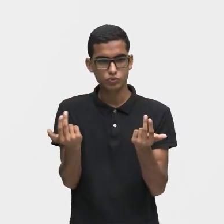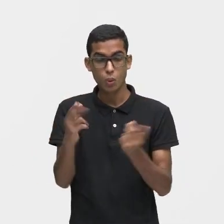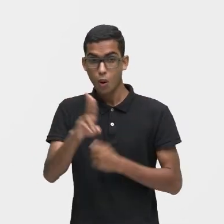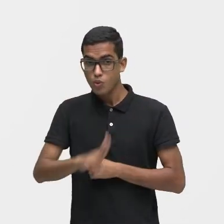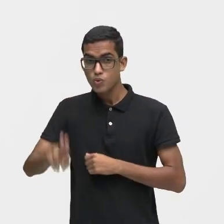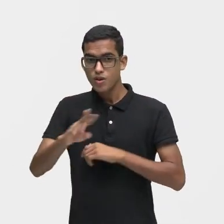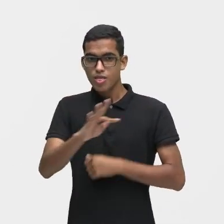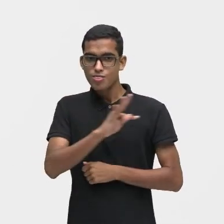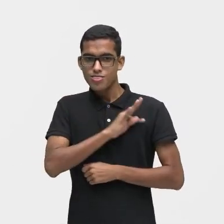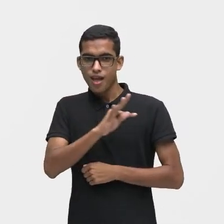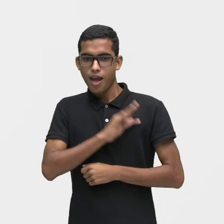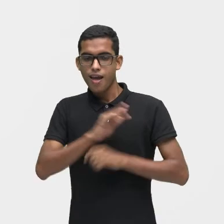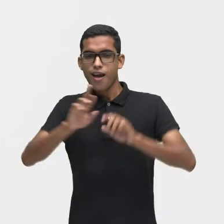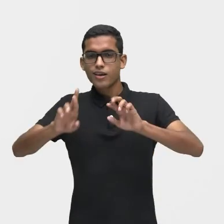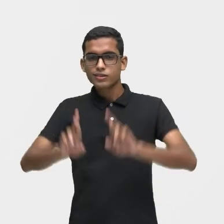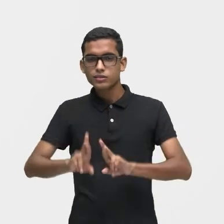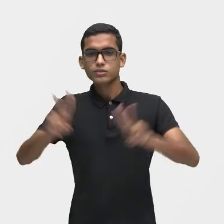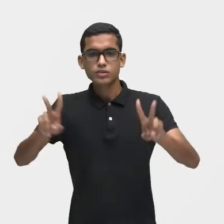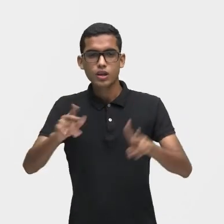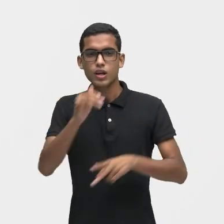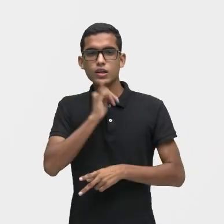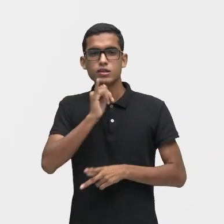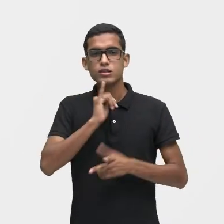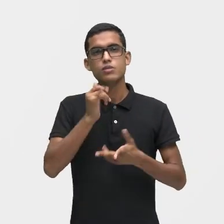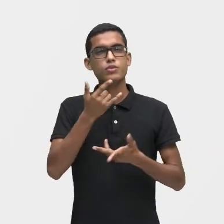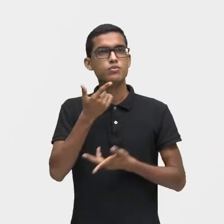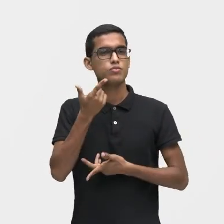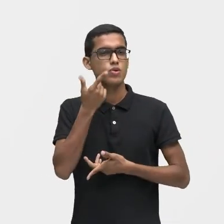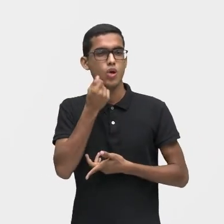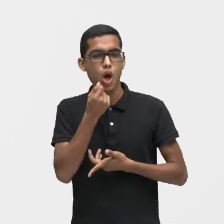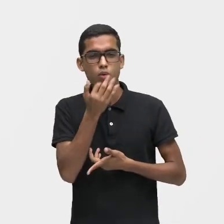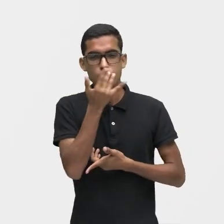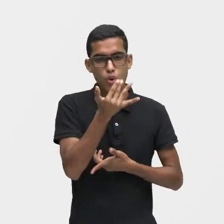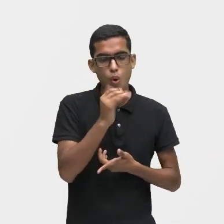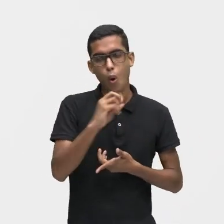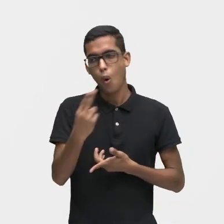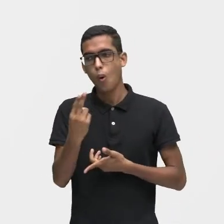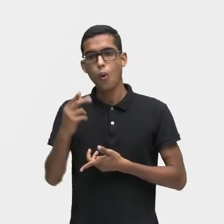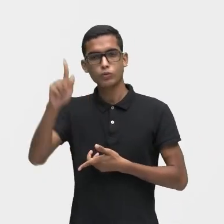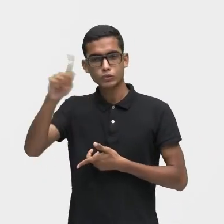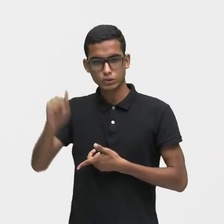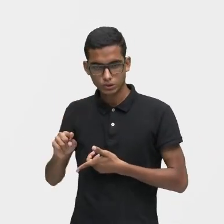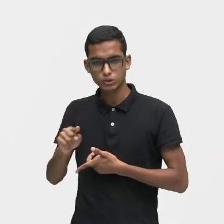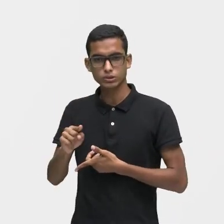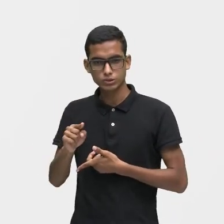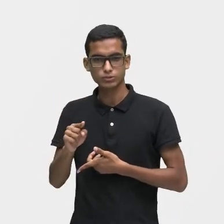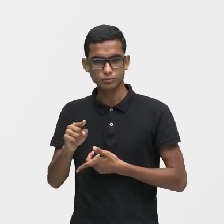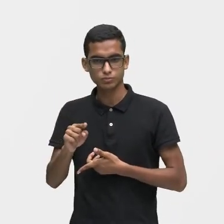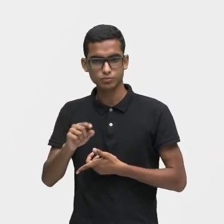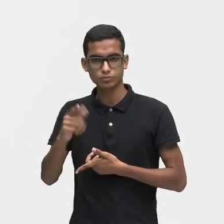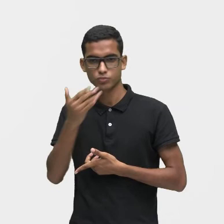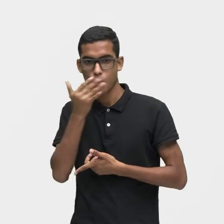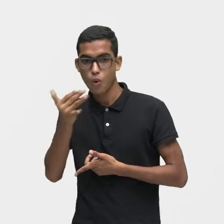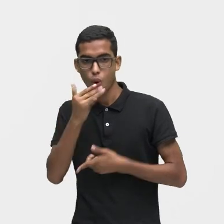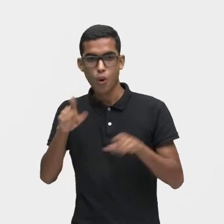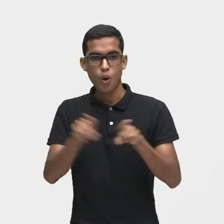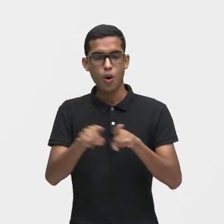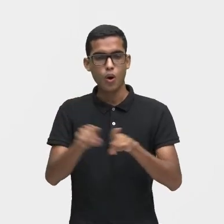diferentes. Exemplo, selecionar lápis de cor e lápis de cera, ou tinta guache e tinta aquarela. Então,